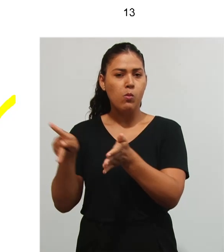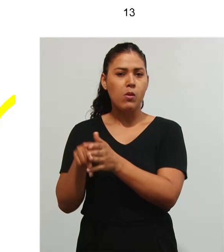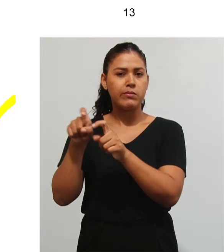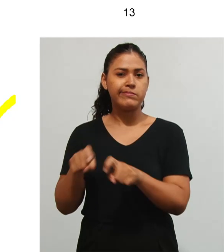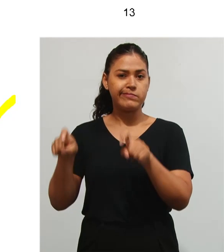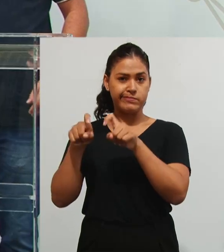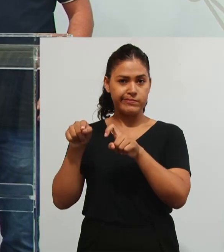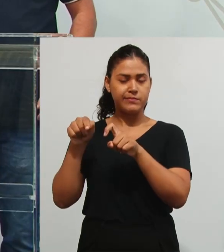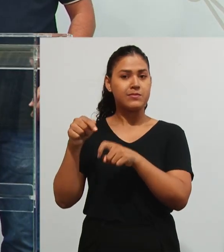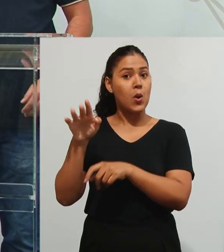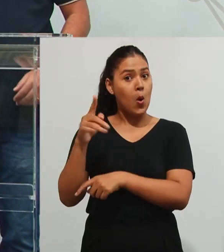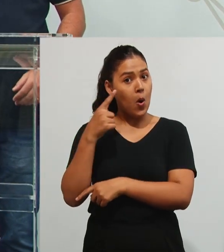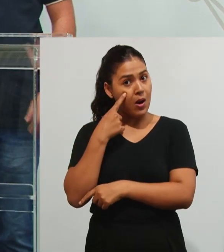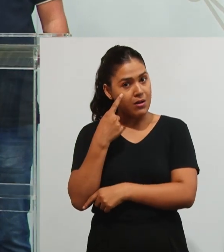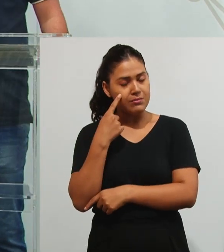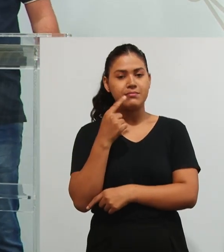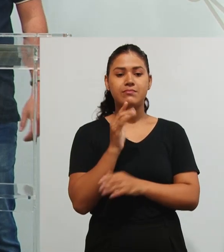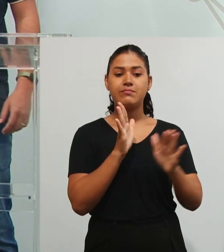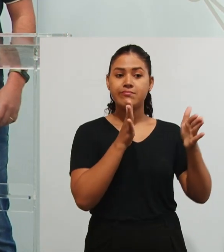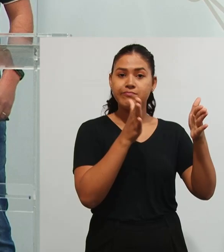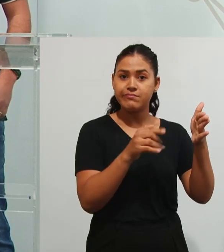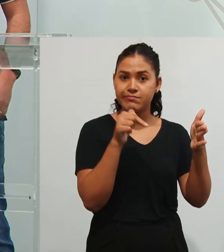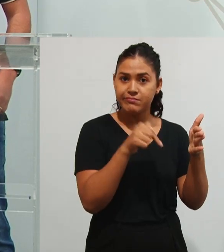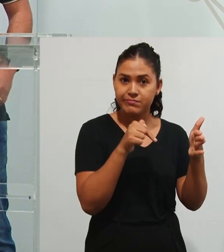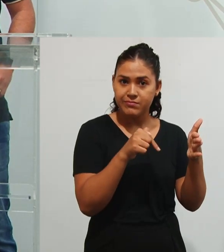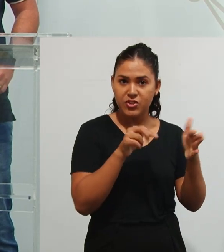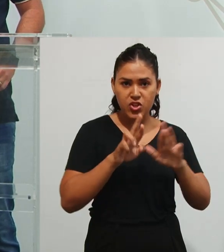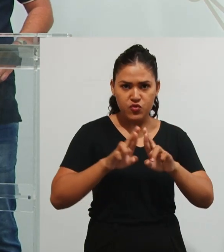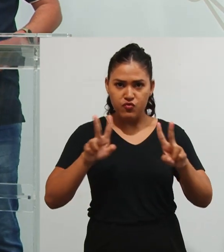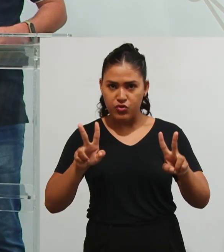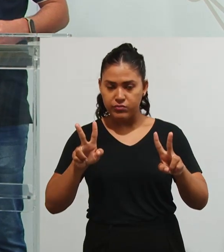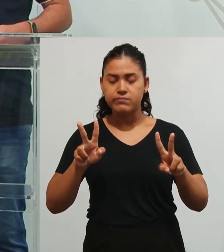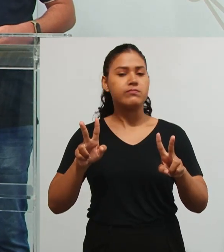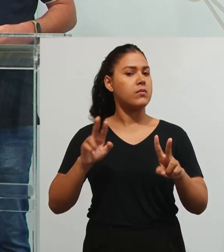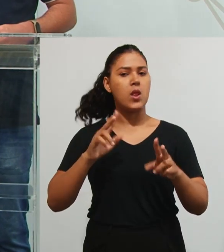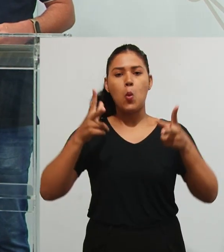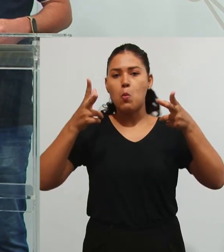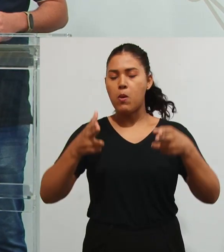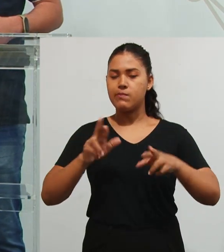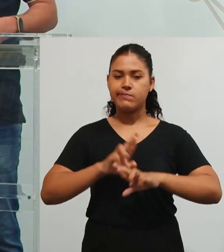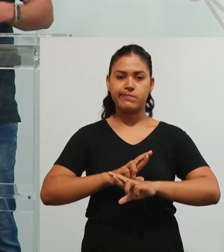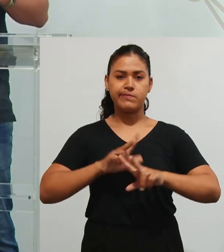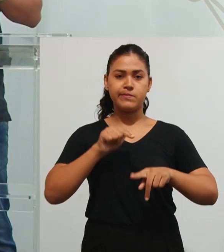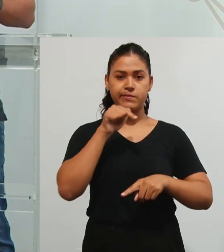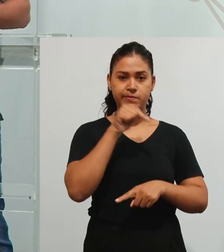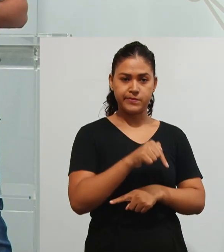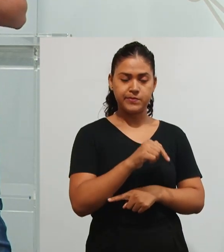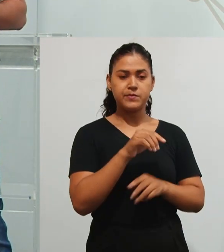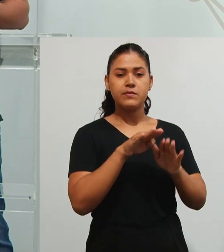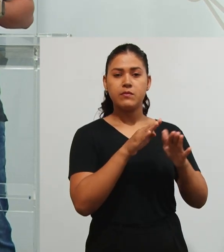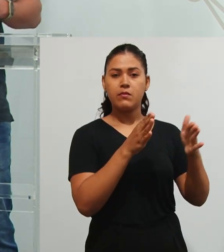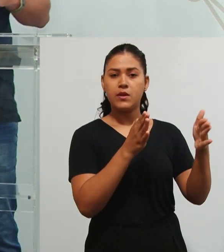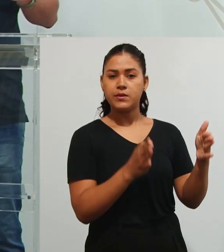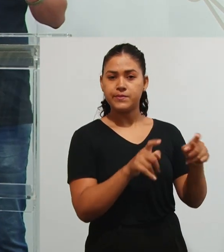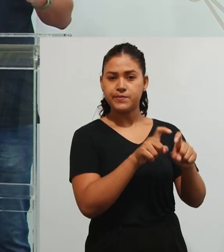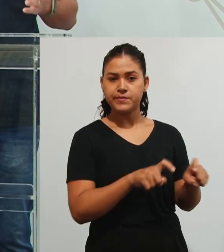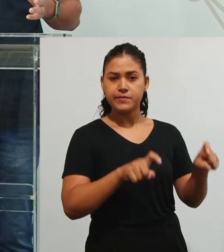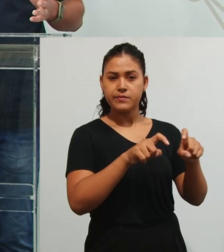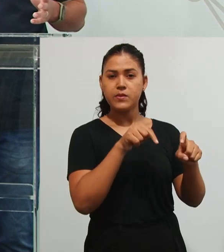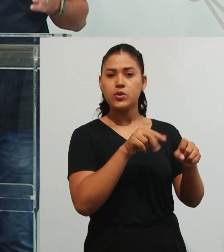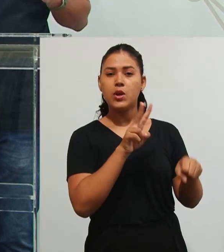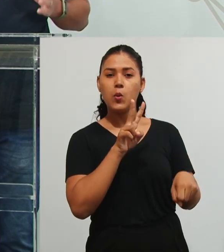Então, lembre-se, gabinete e CPU não são a mesma coisa, tá? O gabinete tem a finalidade exclusiva